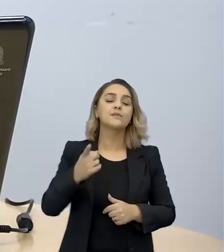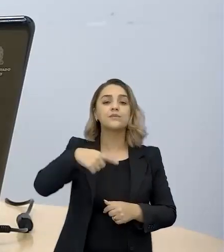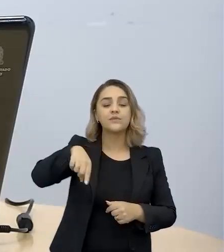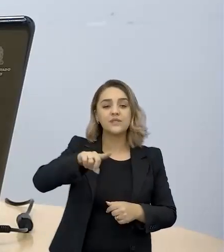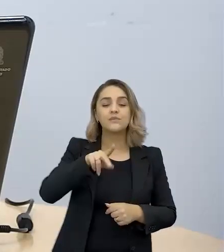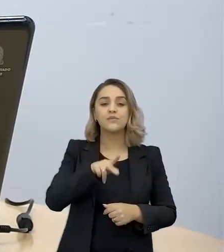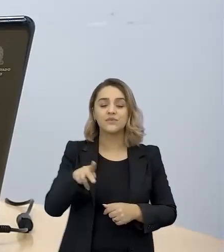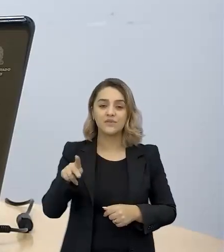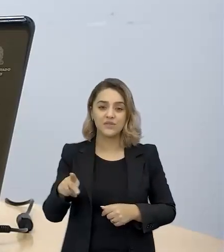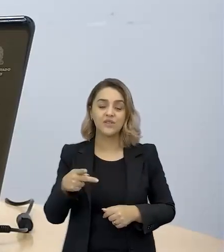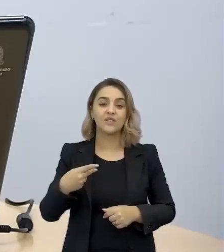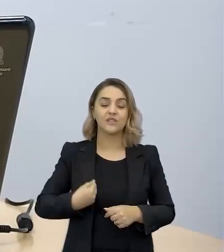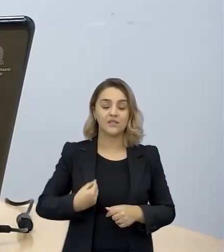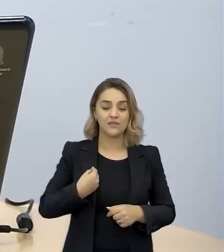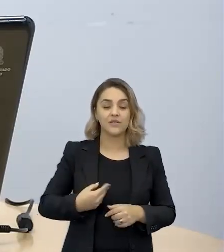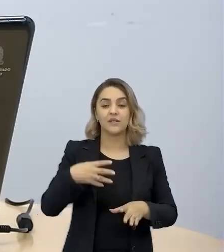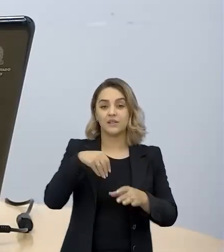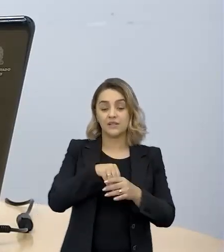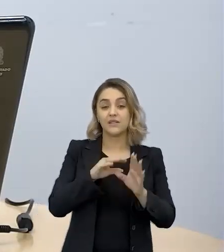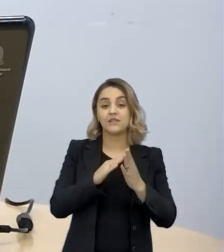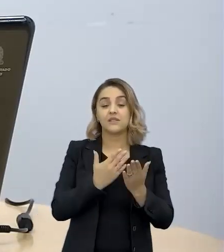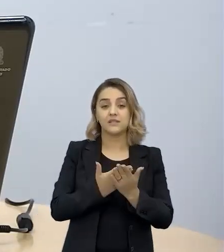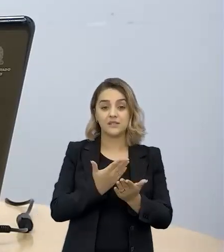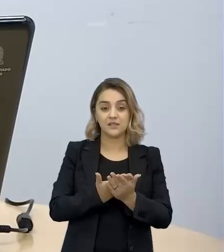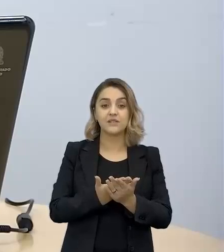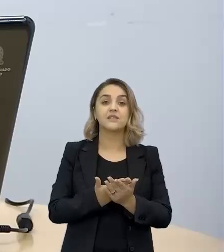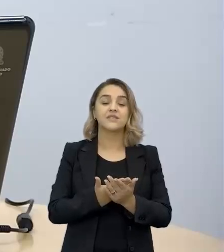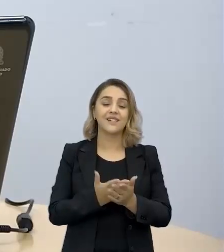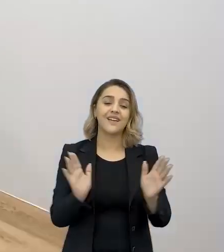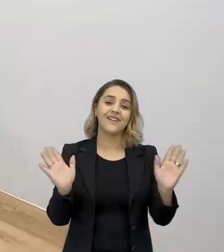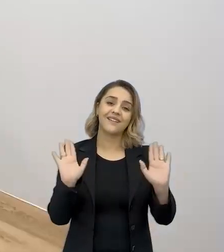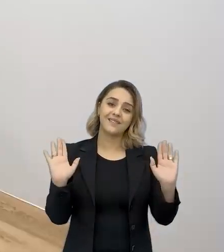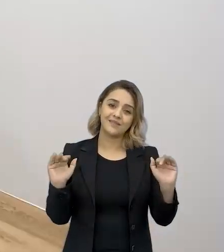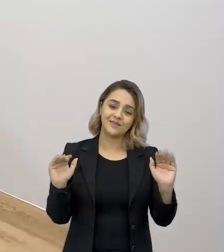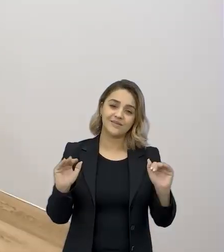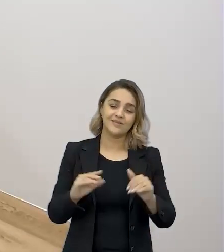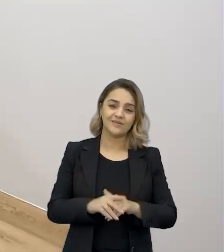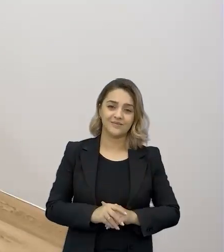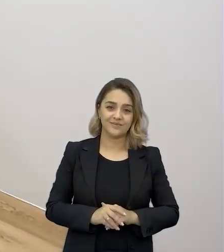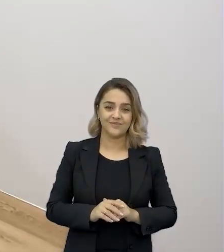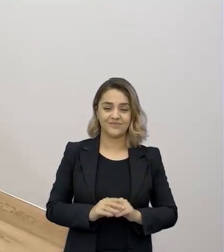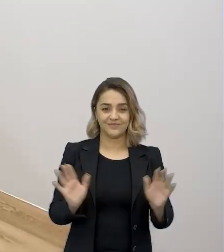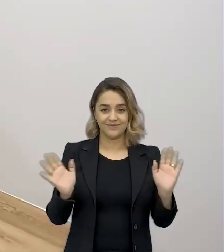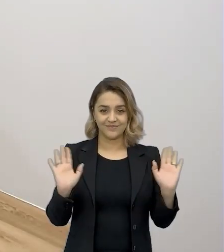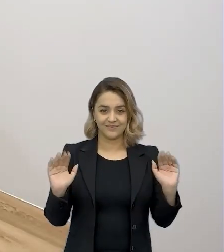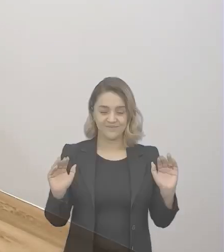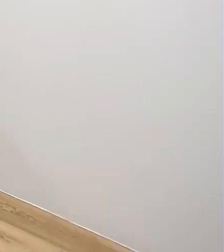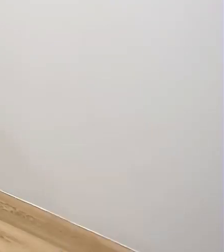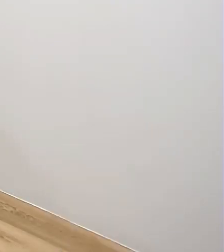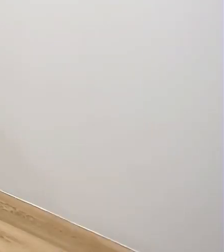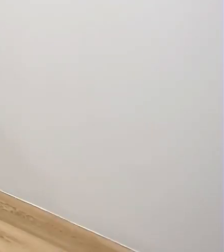escola, para aqueles que vão para suas casas e até uma próxima. Bye, bye, gente.